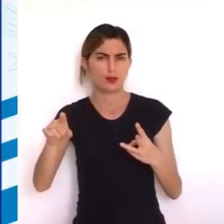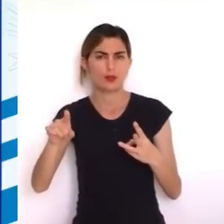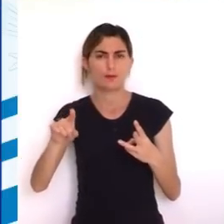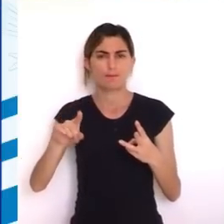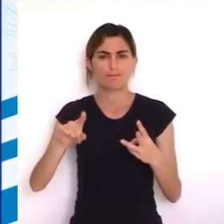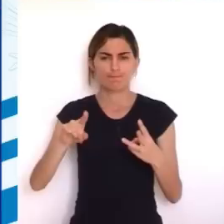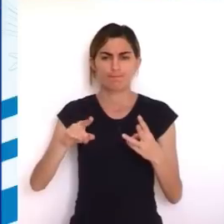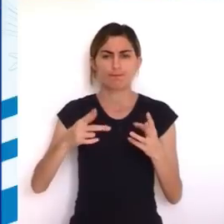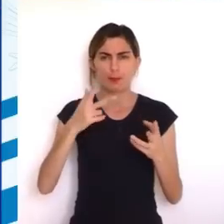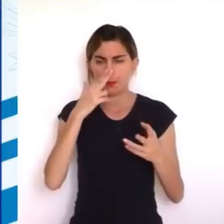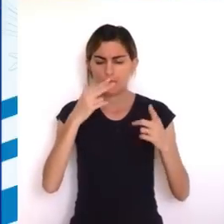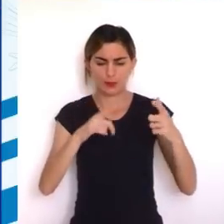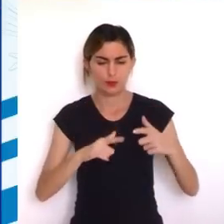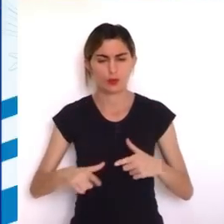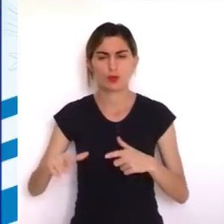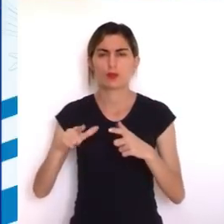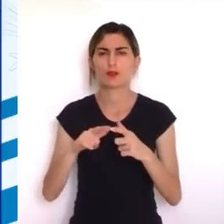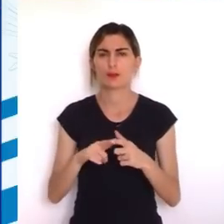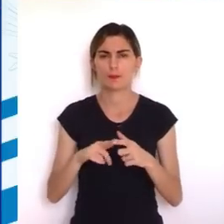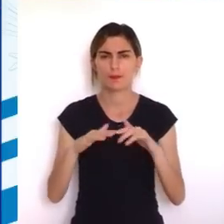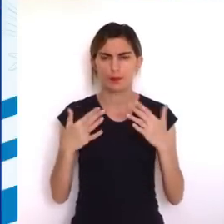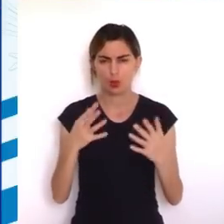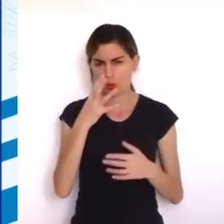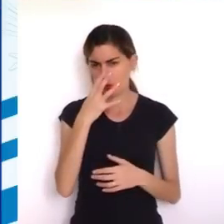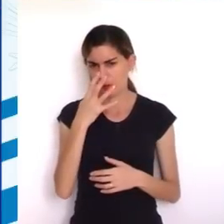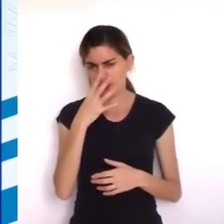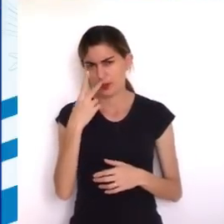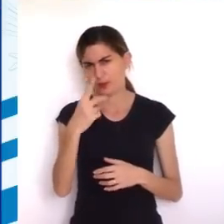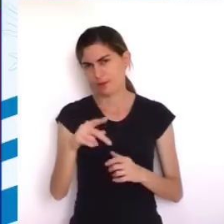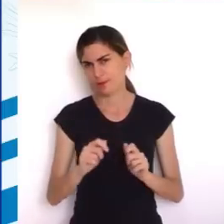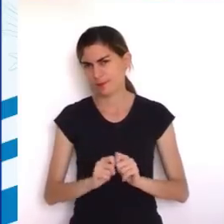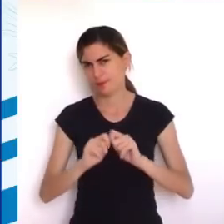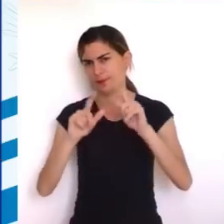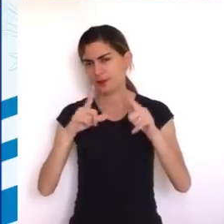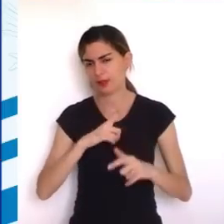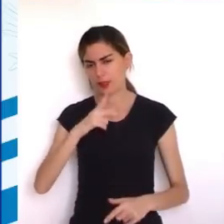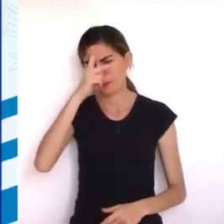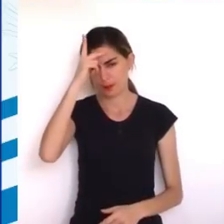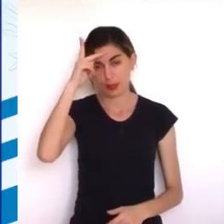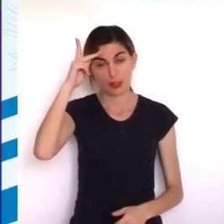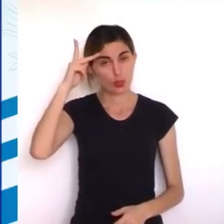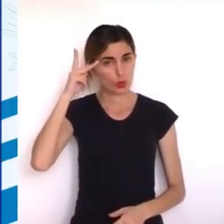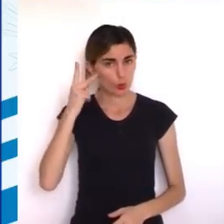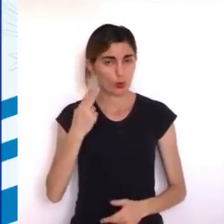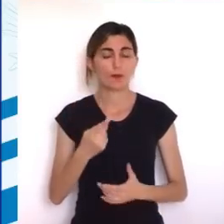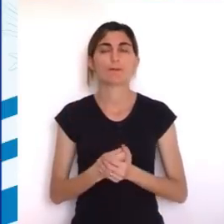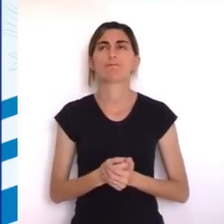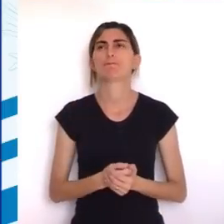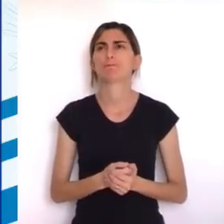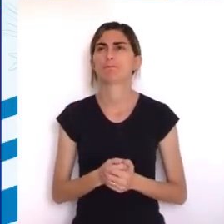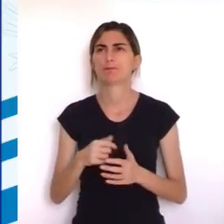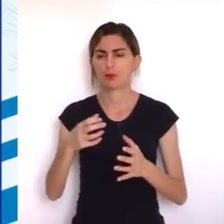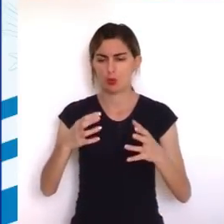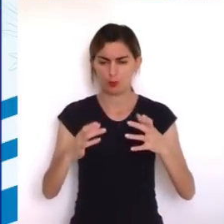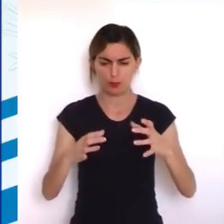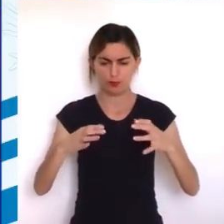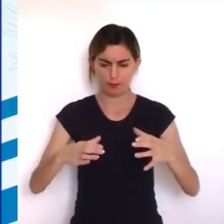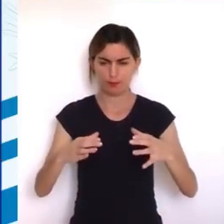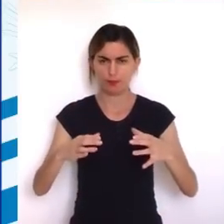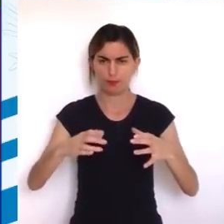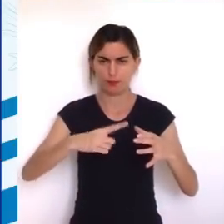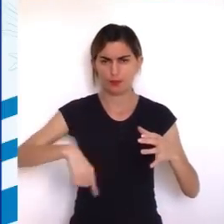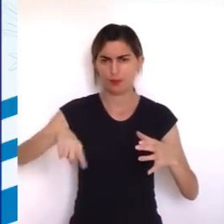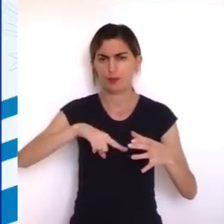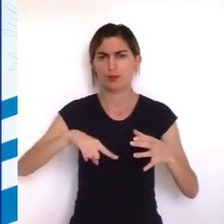a radiação em um mesmo local, né? Observe que nessa imagem tem uma pessoa que está com